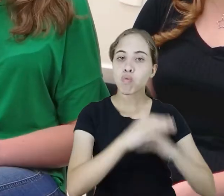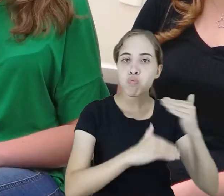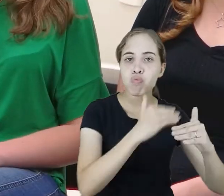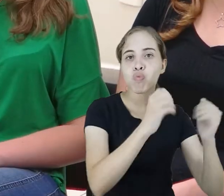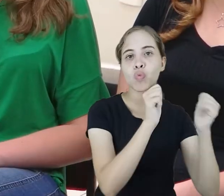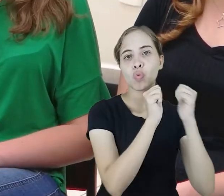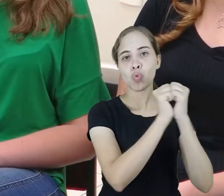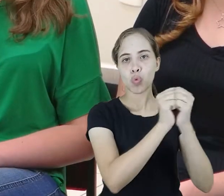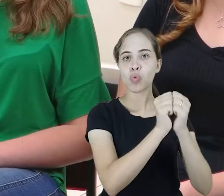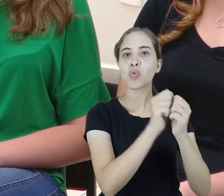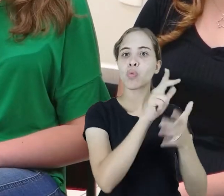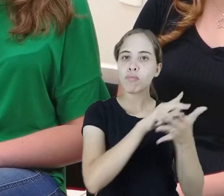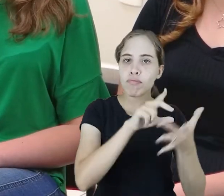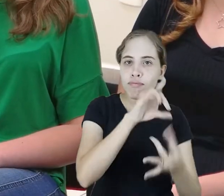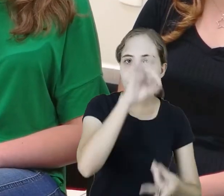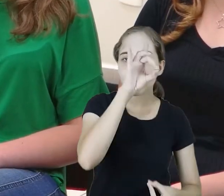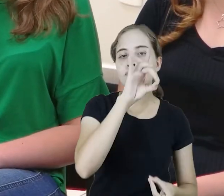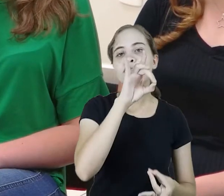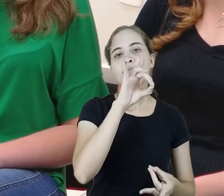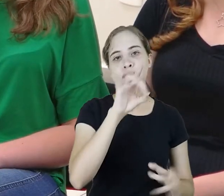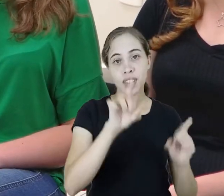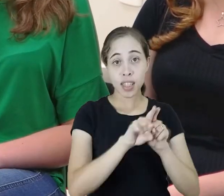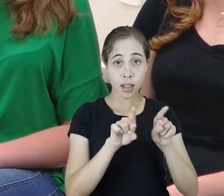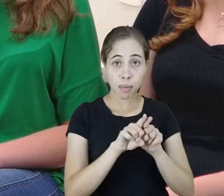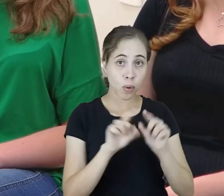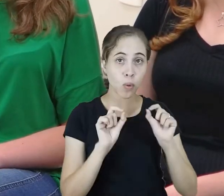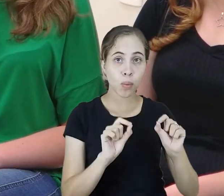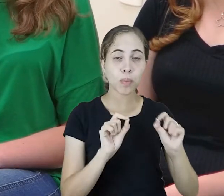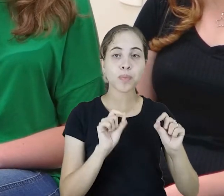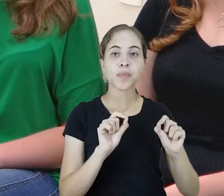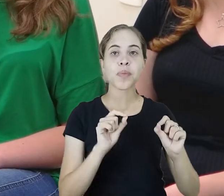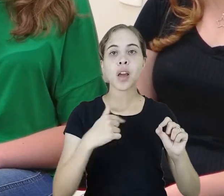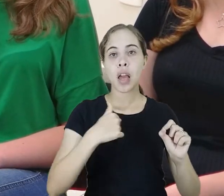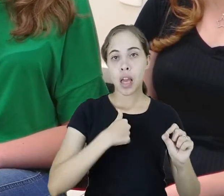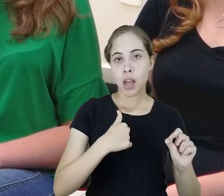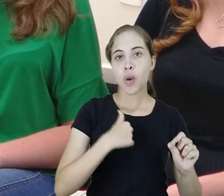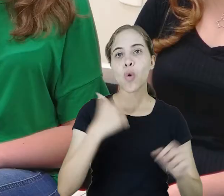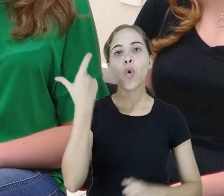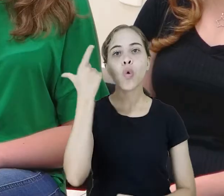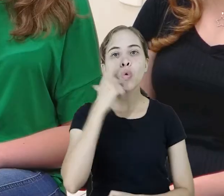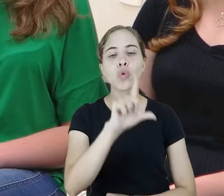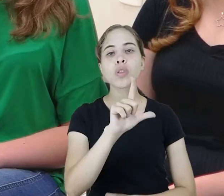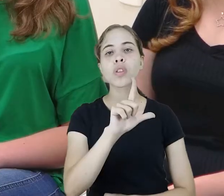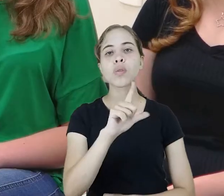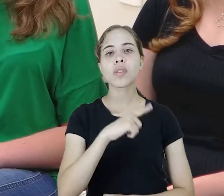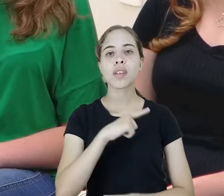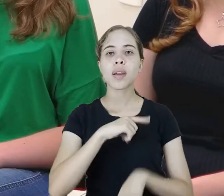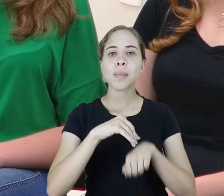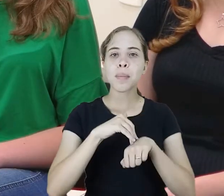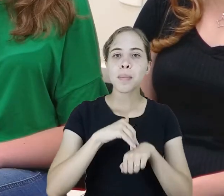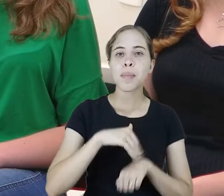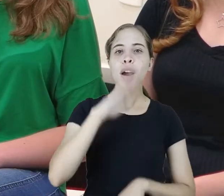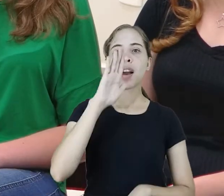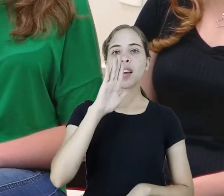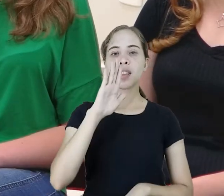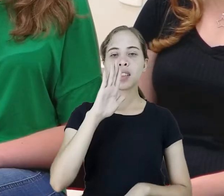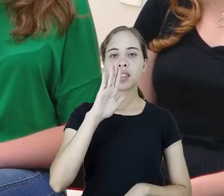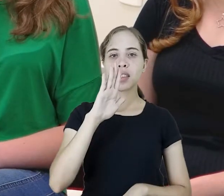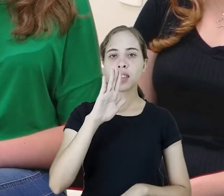acompanhamento do Espírito Santo. Além disso, eu consigo ter mais